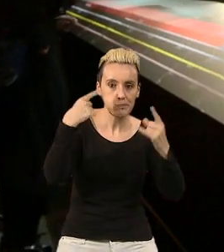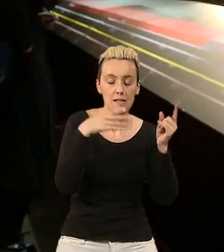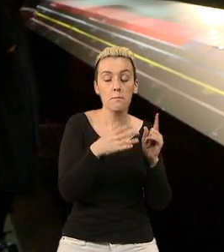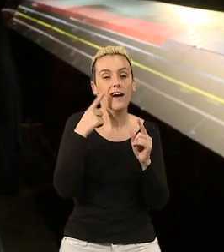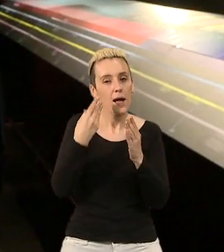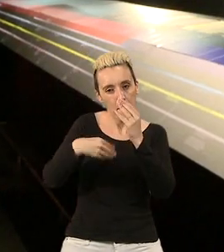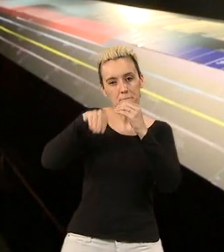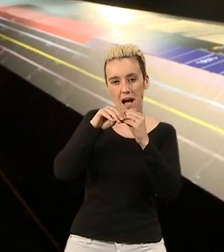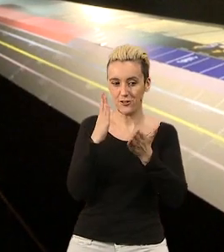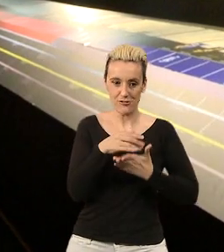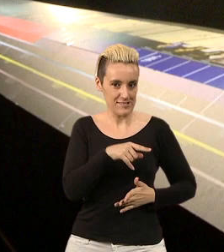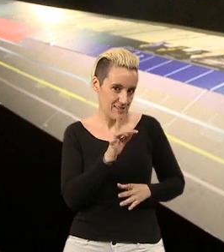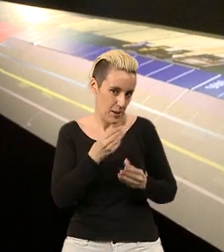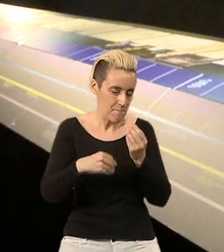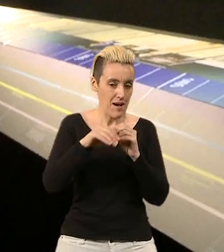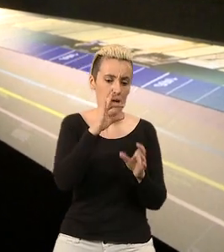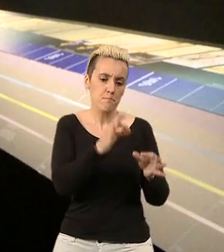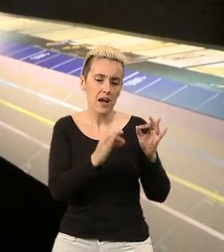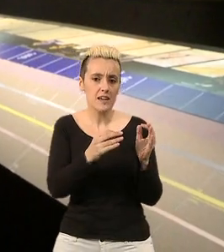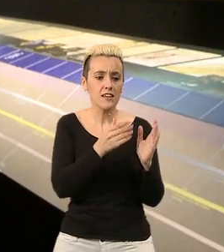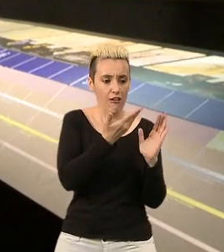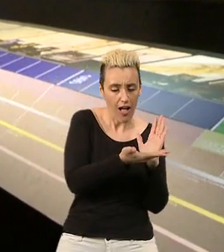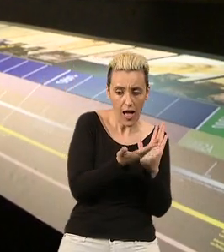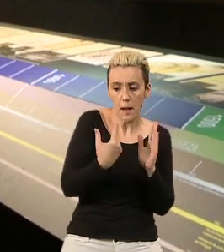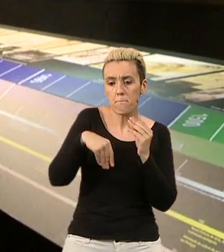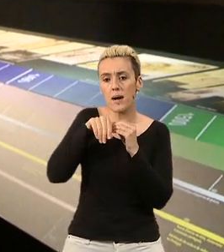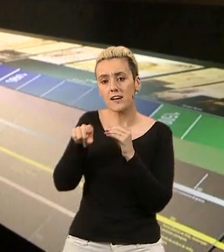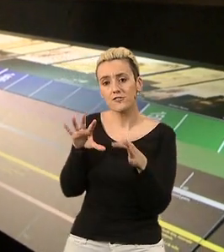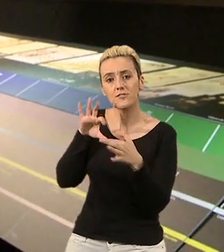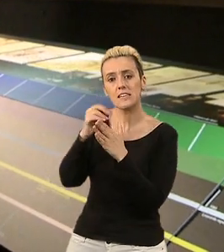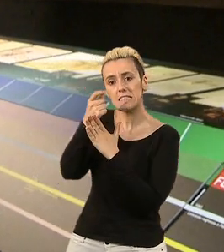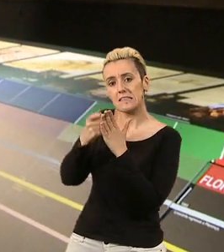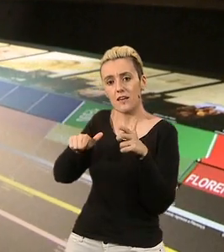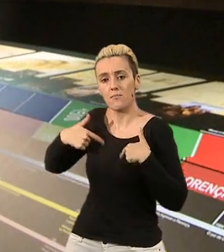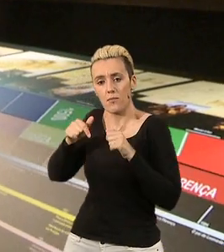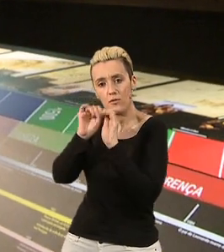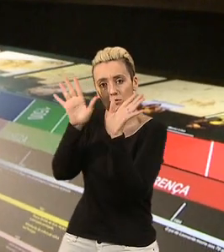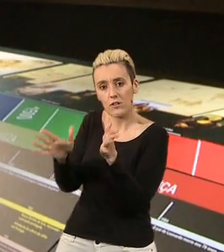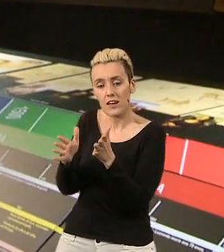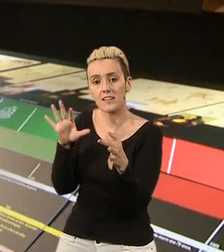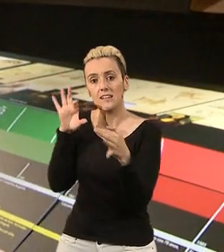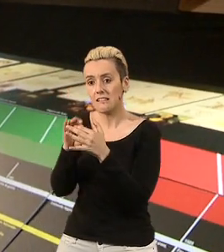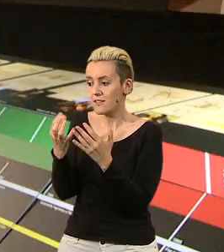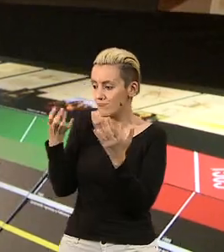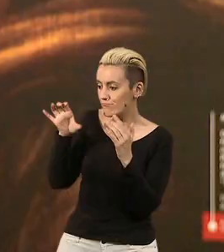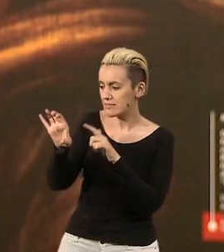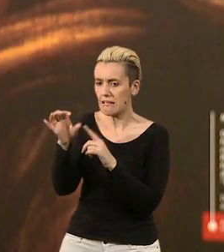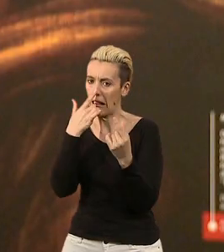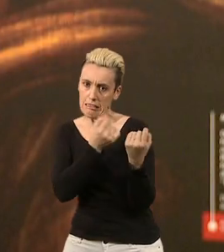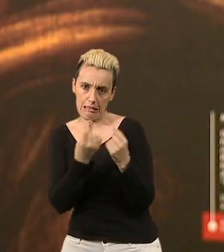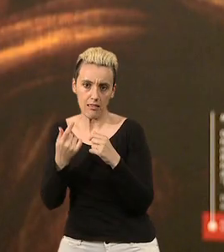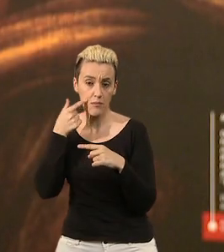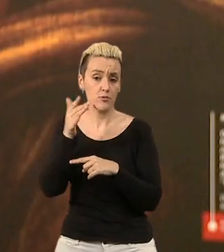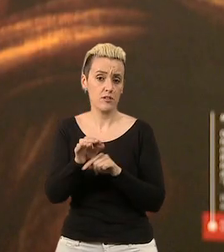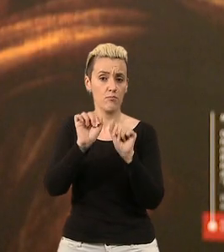fazer mais, resolvemos contrastar essas máquinas com reproduções dos desenhos de Leonardo, ilustrando com peças semelhantes. Por